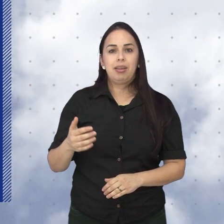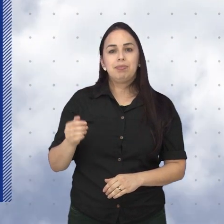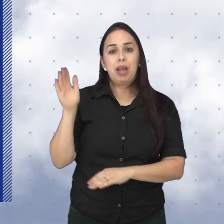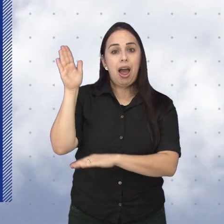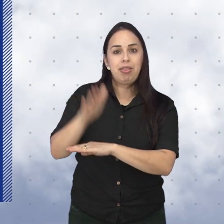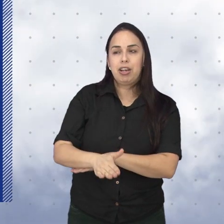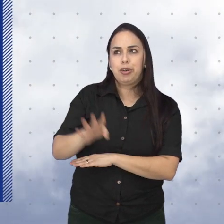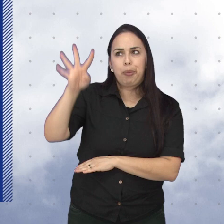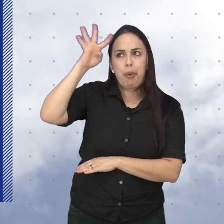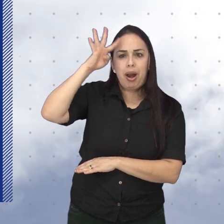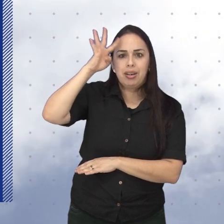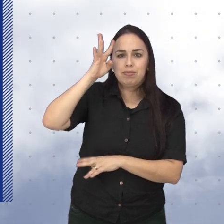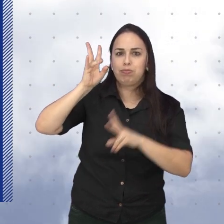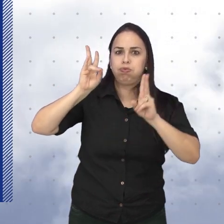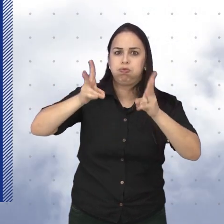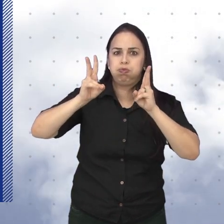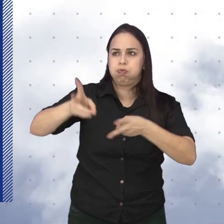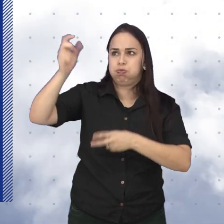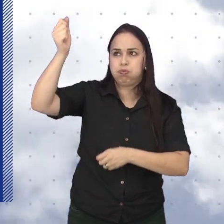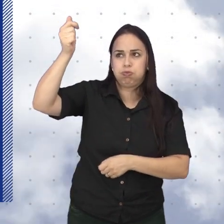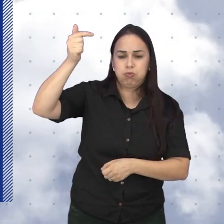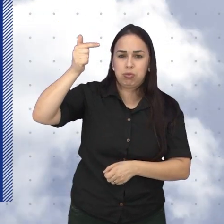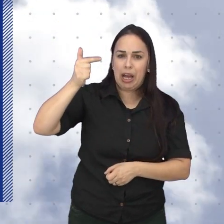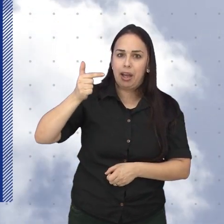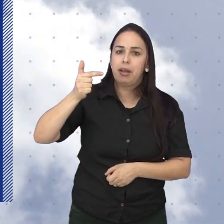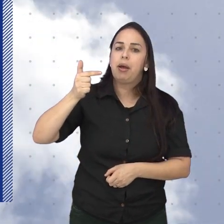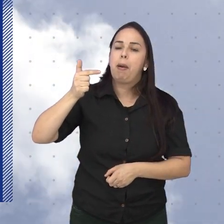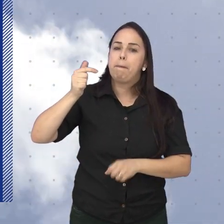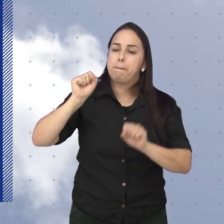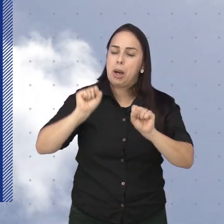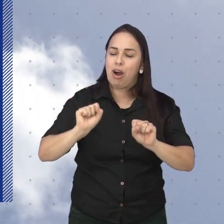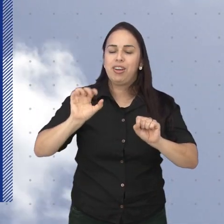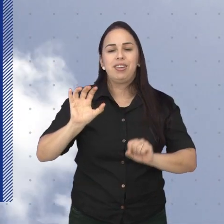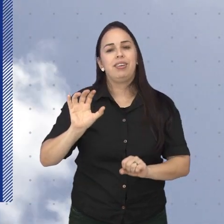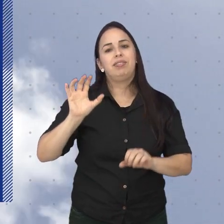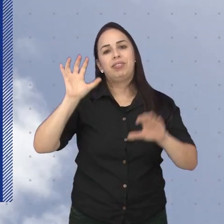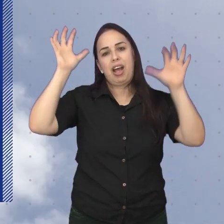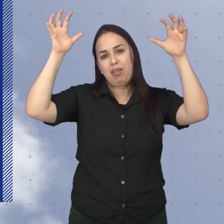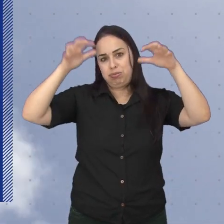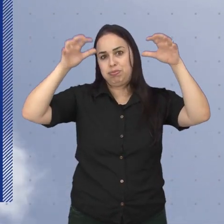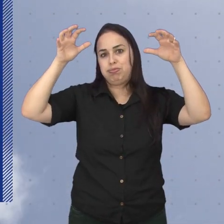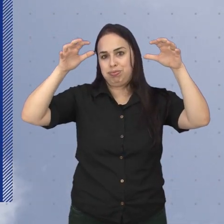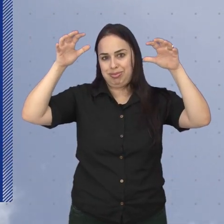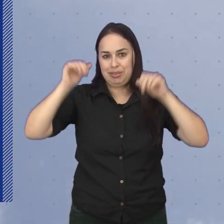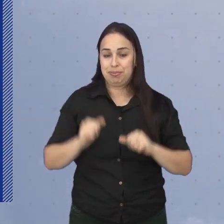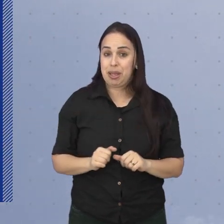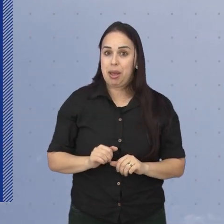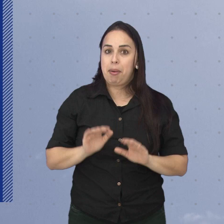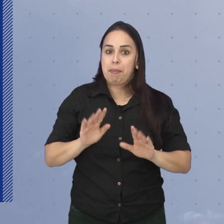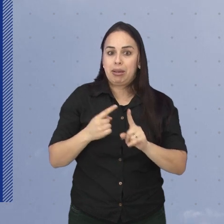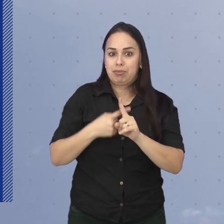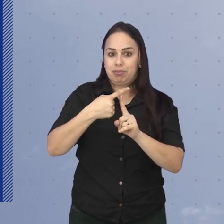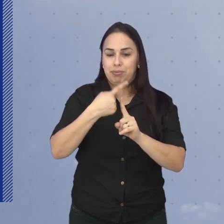A tarde desta quarta-feira se mantém ensolarada, mas pode ter pancadas de chuva